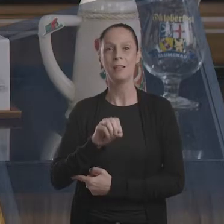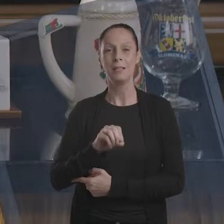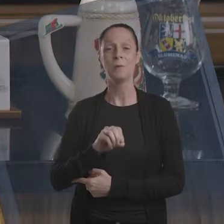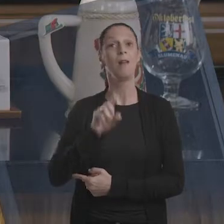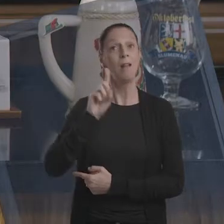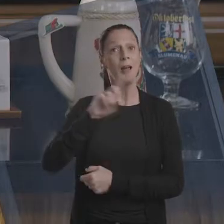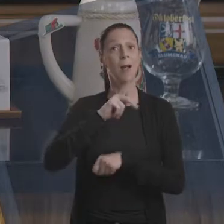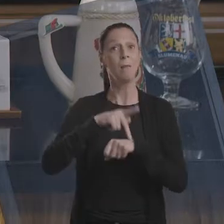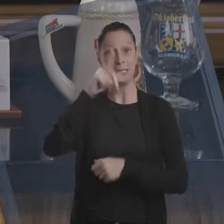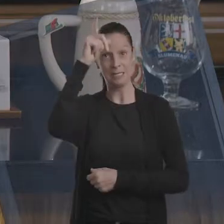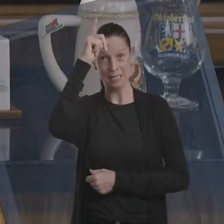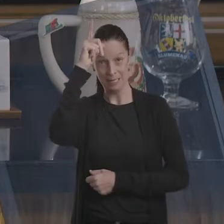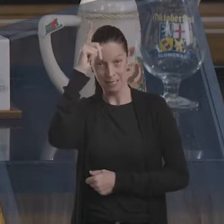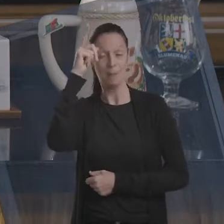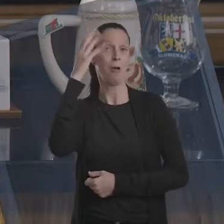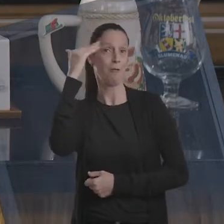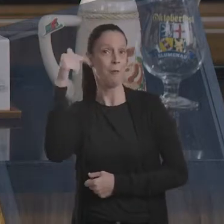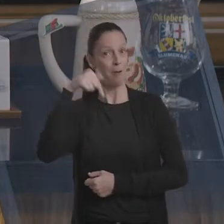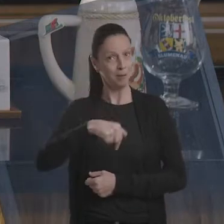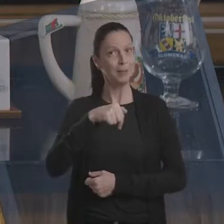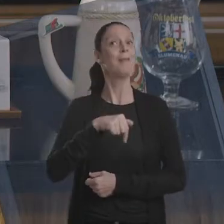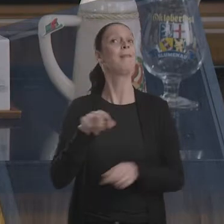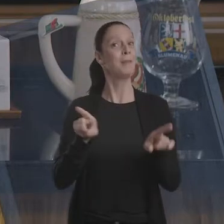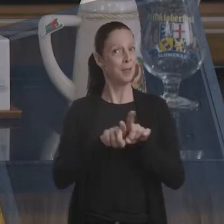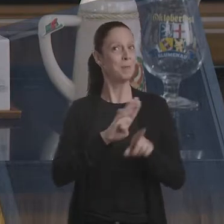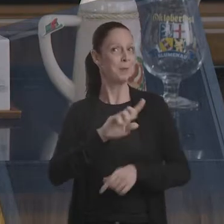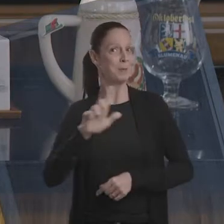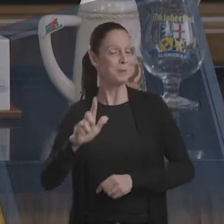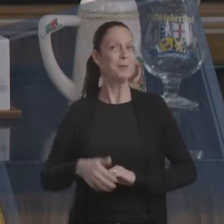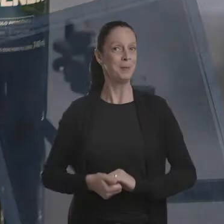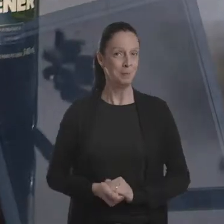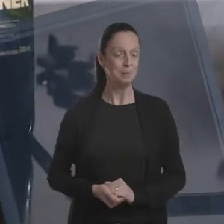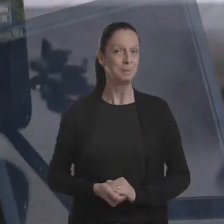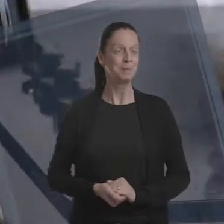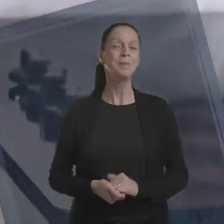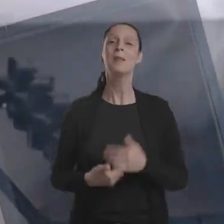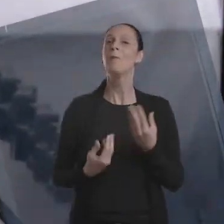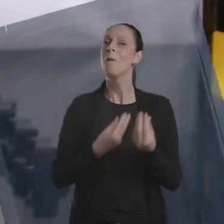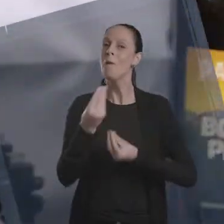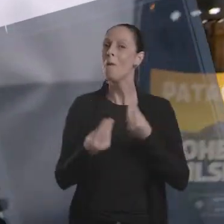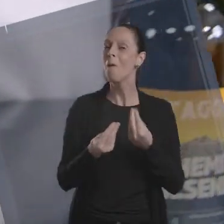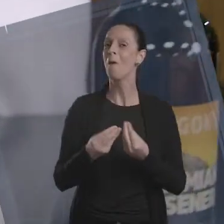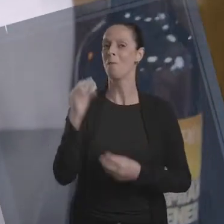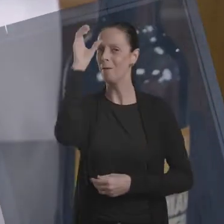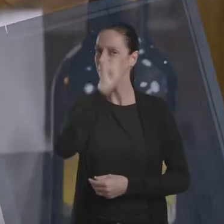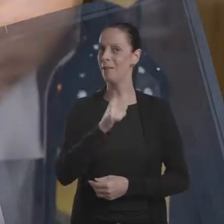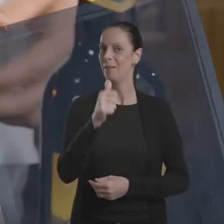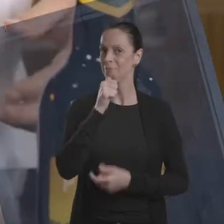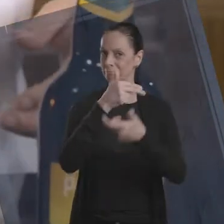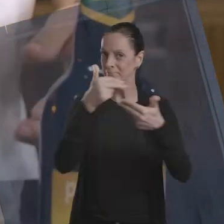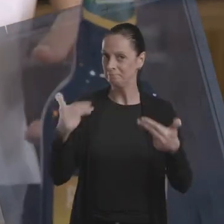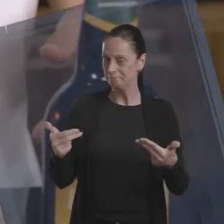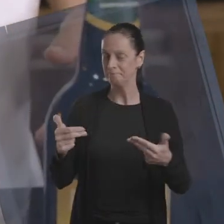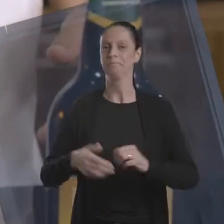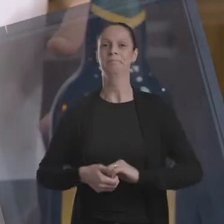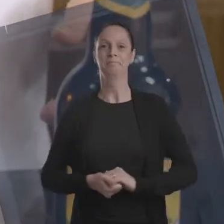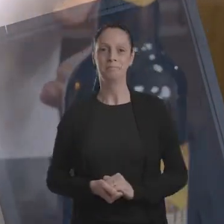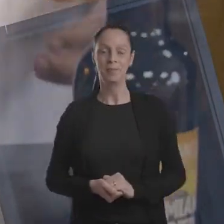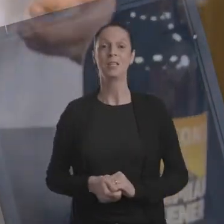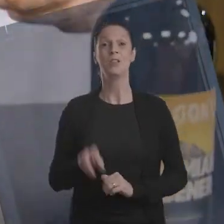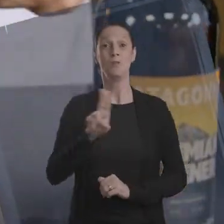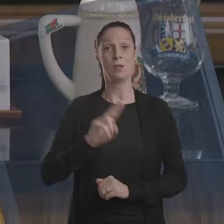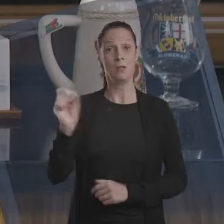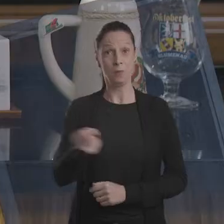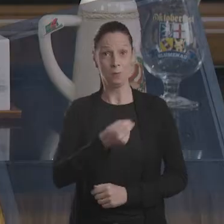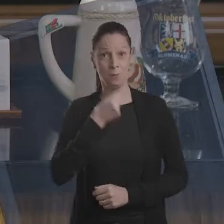aqui na nossa região. Vamos fazer? Vamos aprender a fazer? Para a gente fazer esse drink, a gente vai fazer ele com uma Patagônia